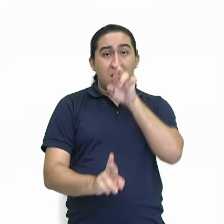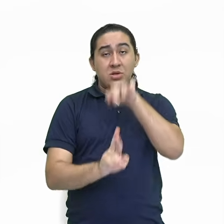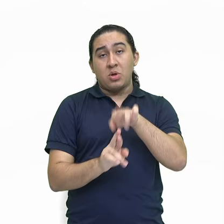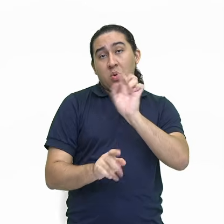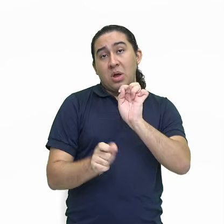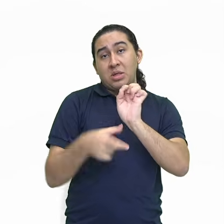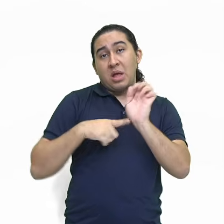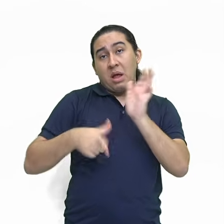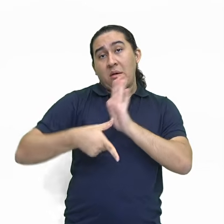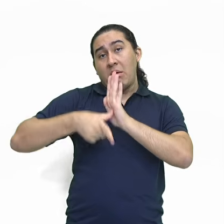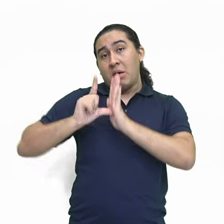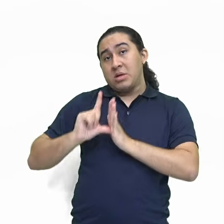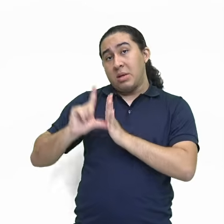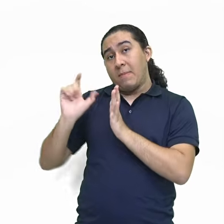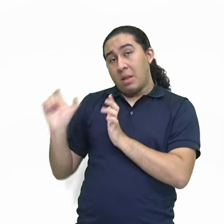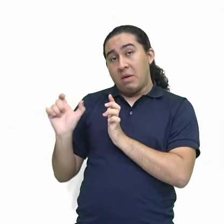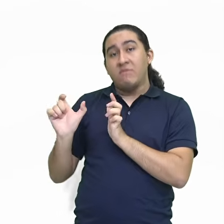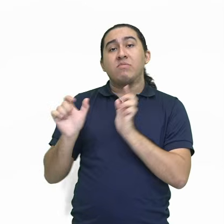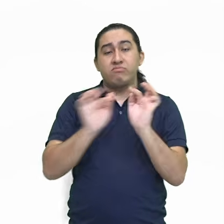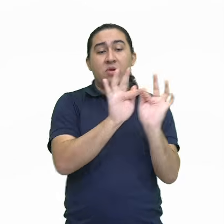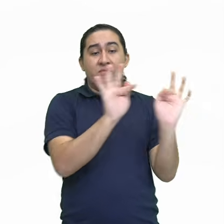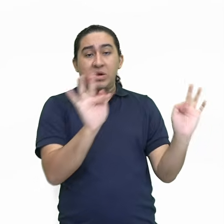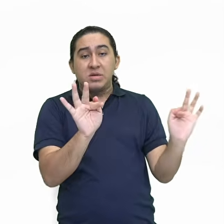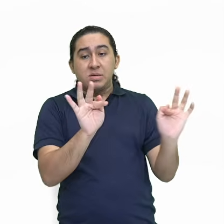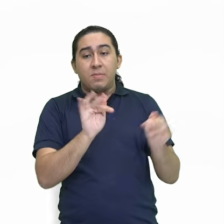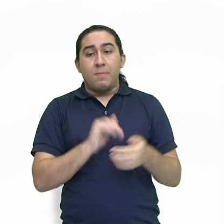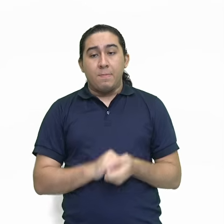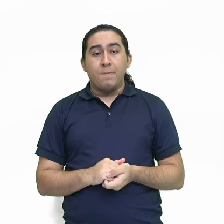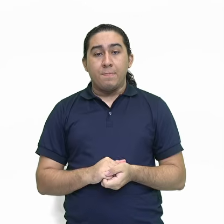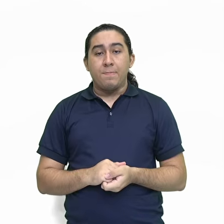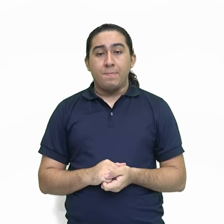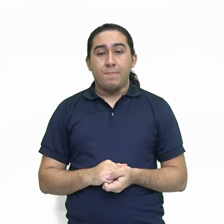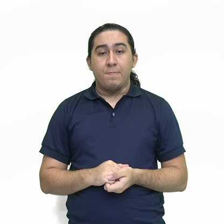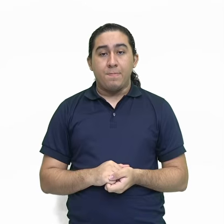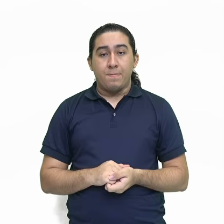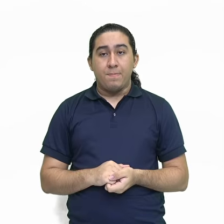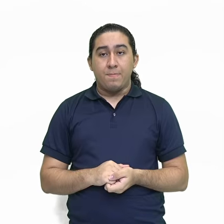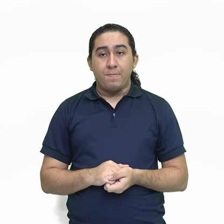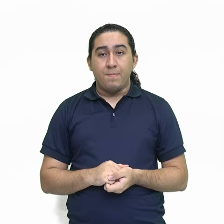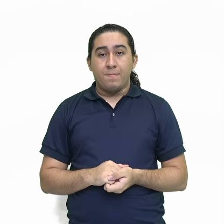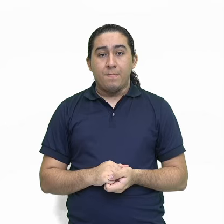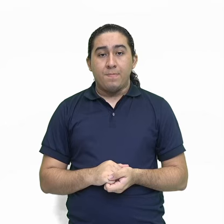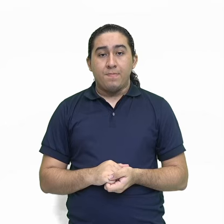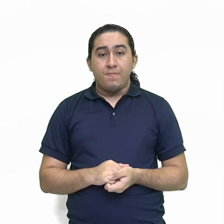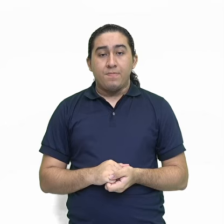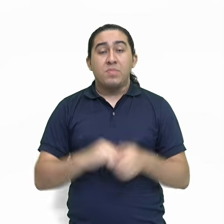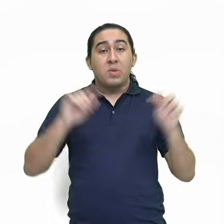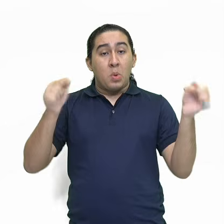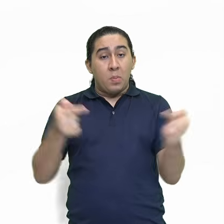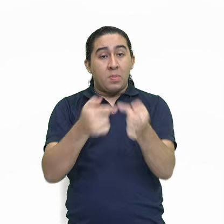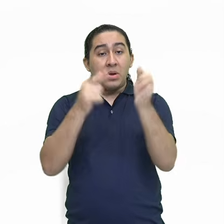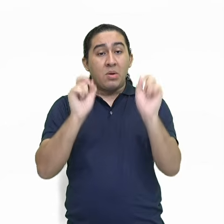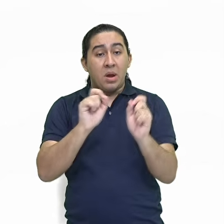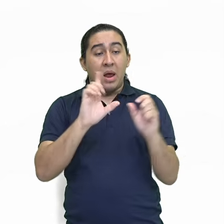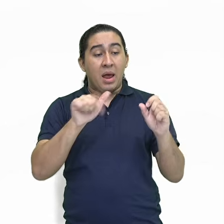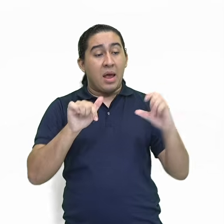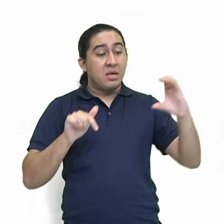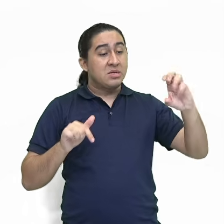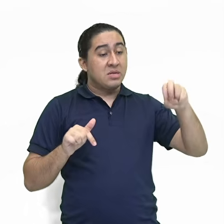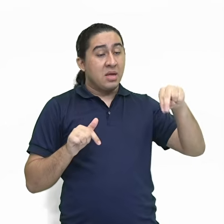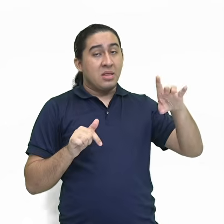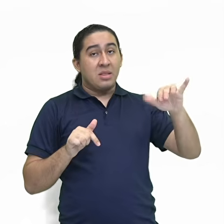termo anterior. Cena, a qual existe, né? Então, ele está falando da cena neste caso